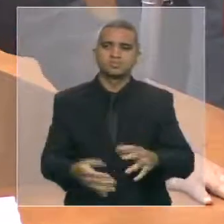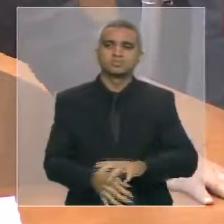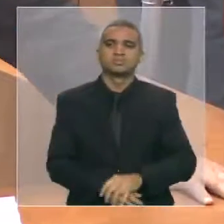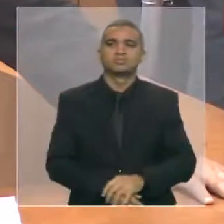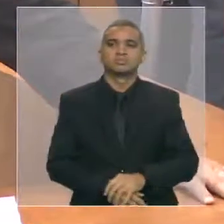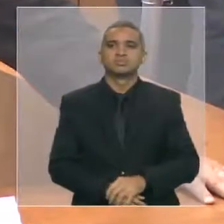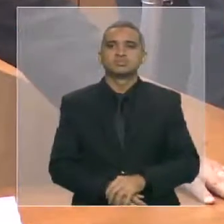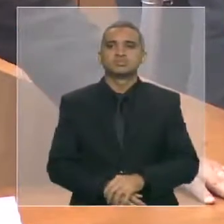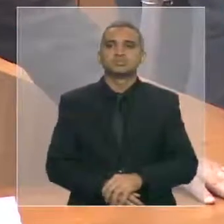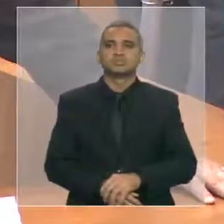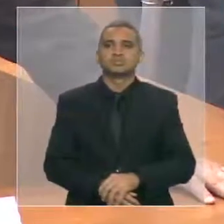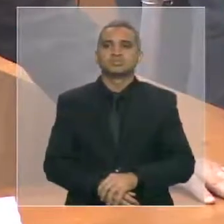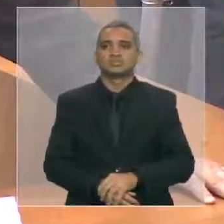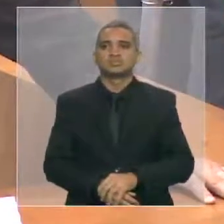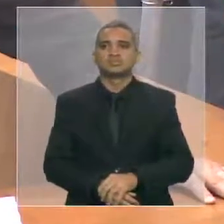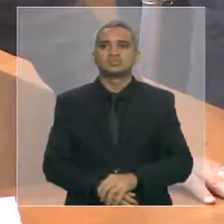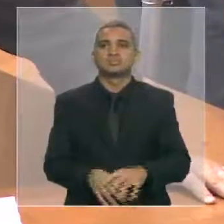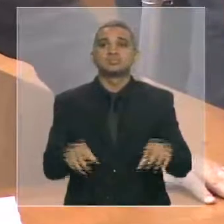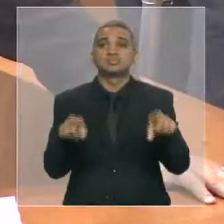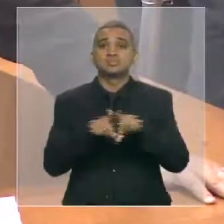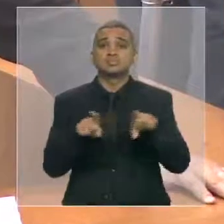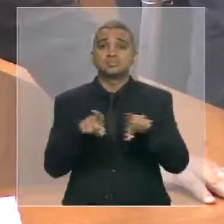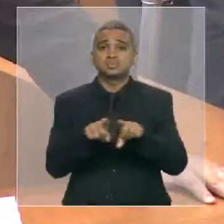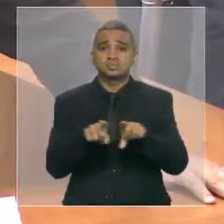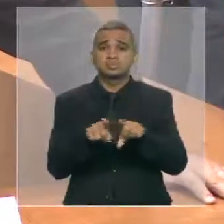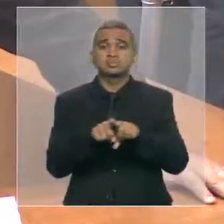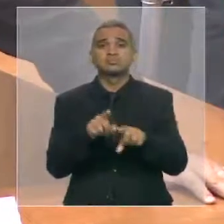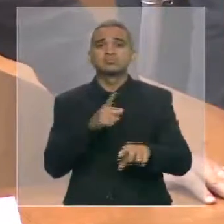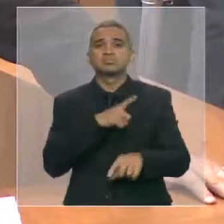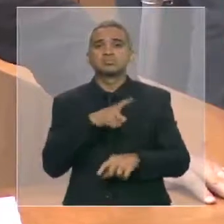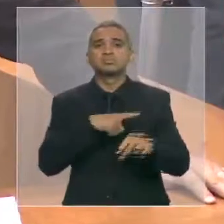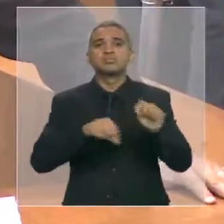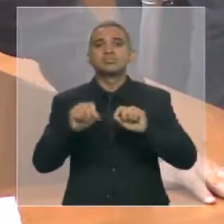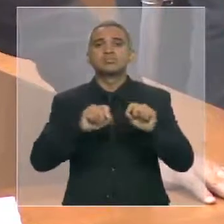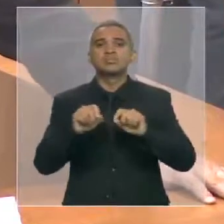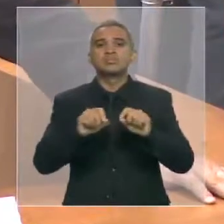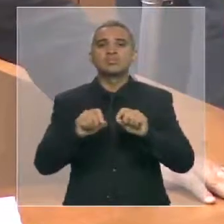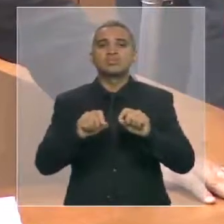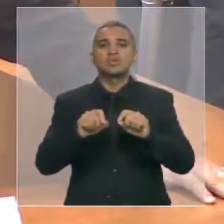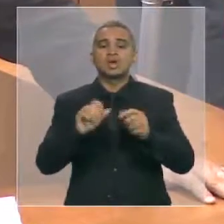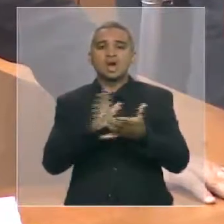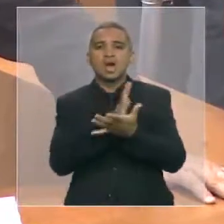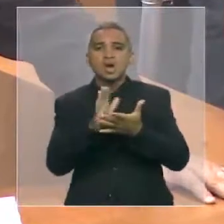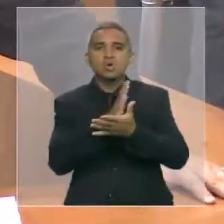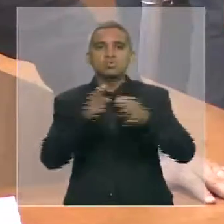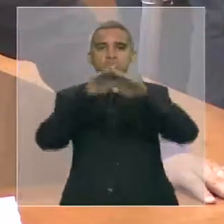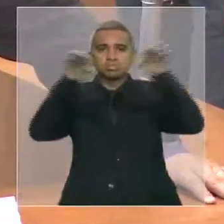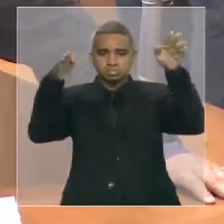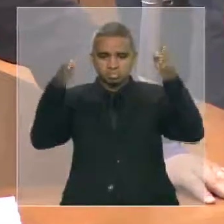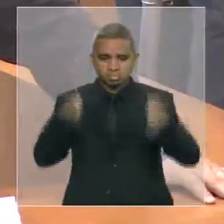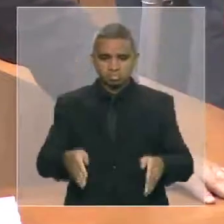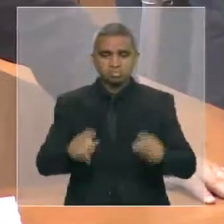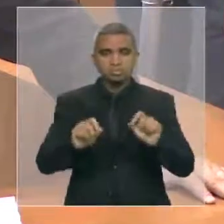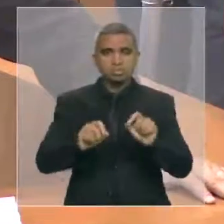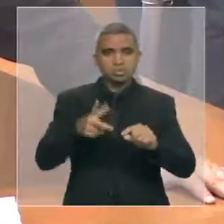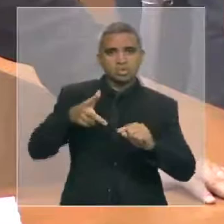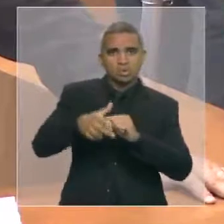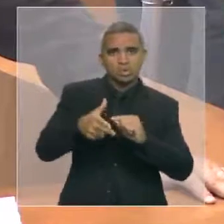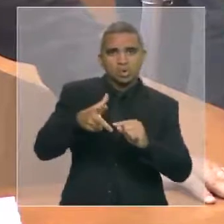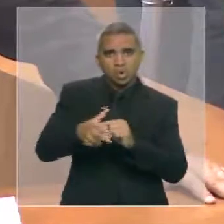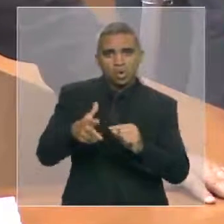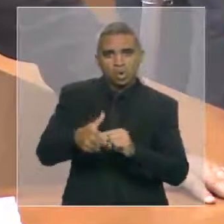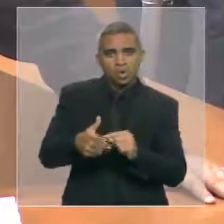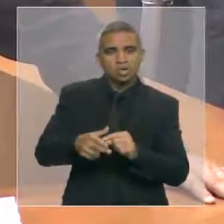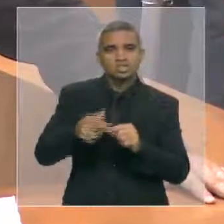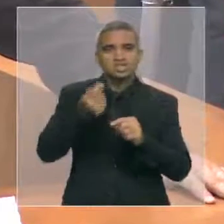procedimentos de segurança que faz o corte da nota e inviabiliza, sim, a ação para a pessoa que está